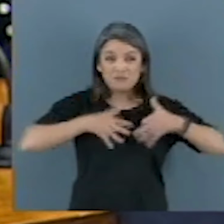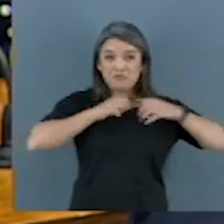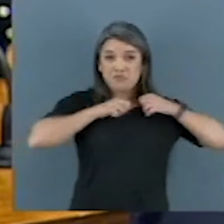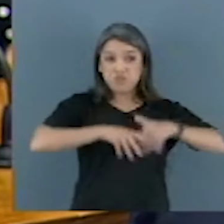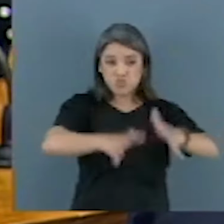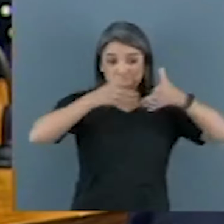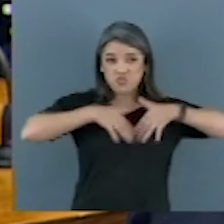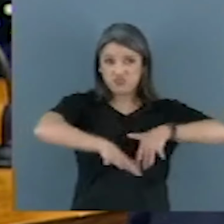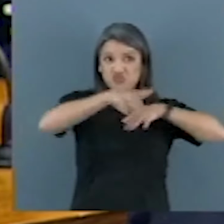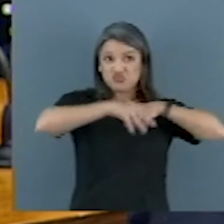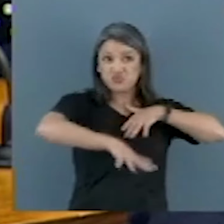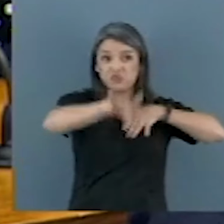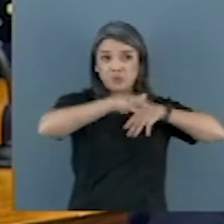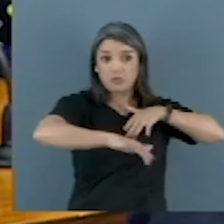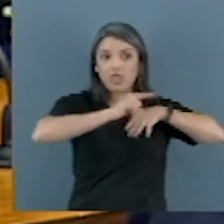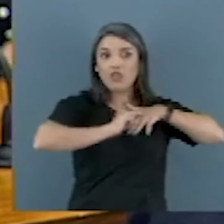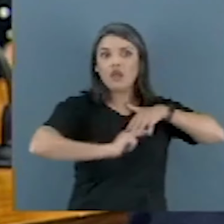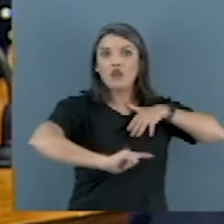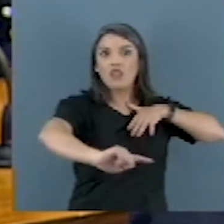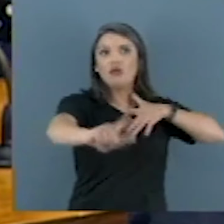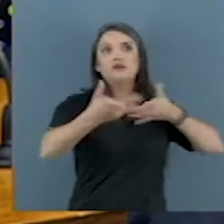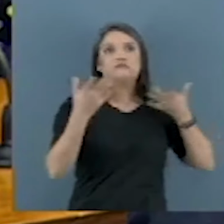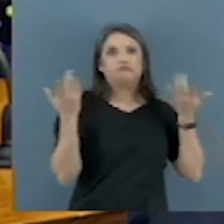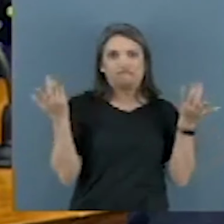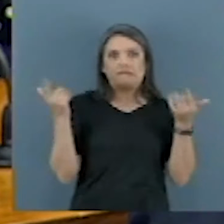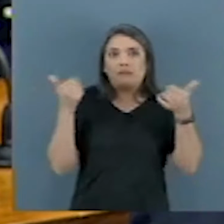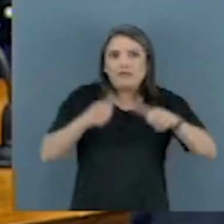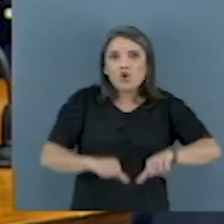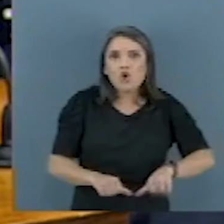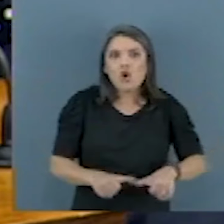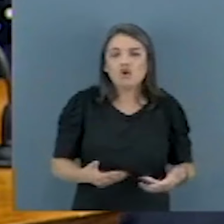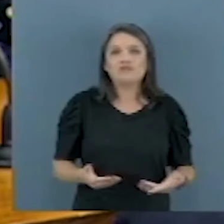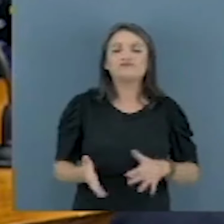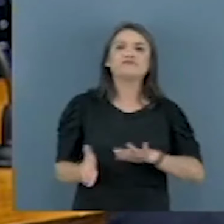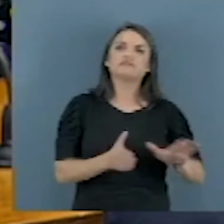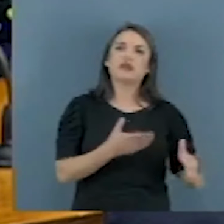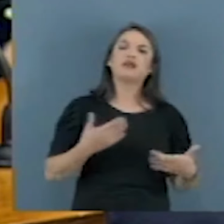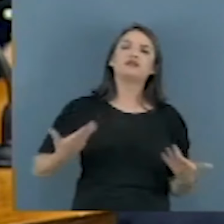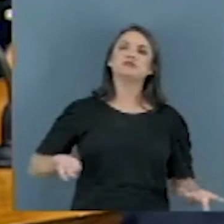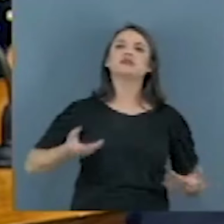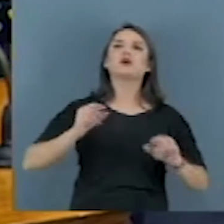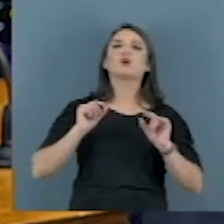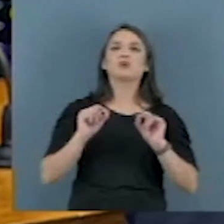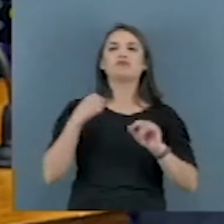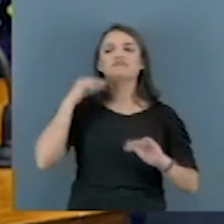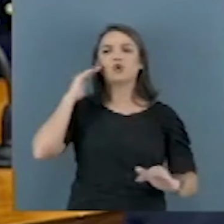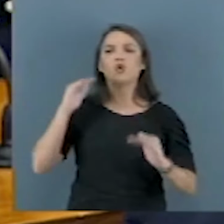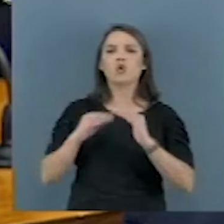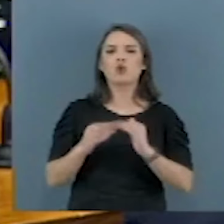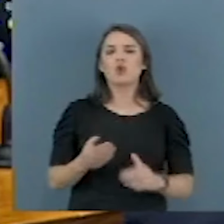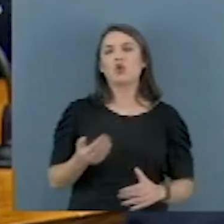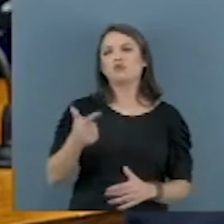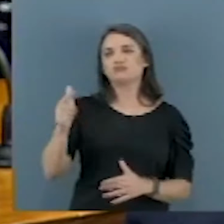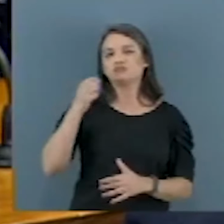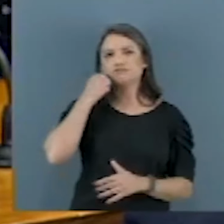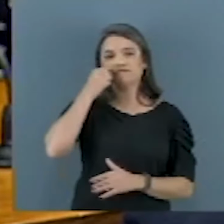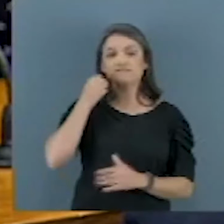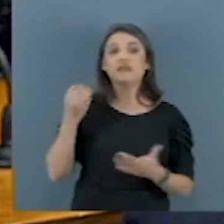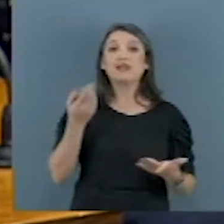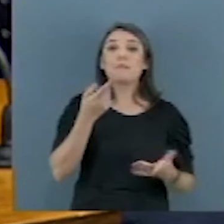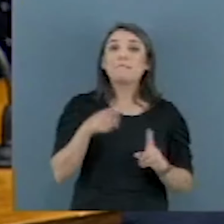dito aqui pelo Alan, me sinto contemplado na fala do Alan, para não ser muito repetitivo. Agora, nós temos um problema que já